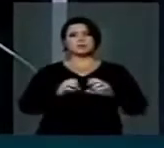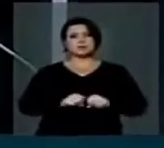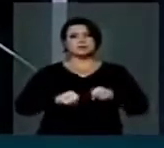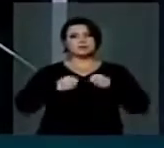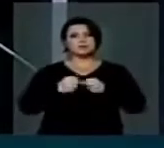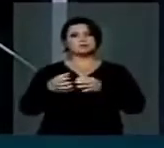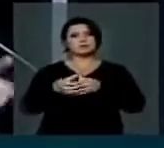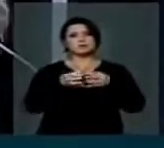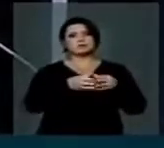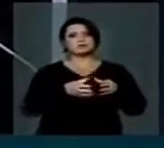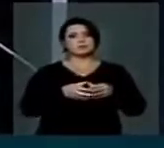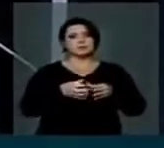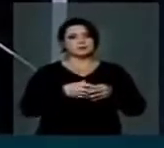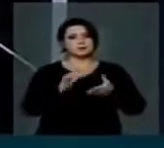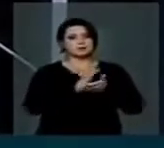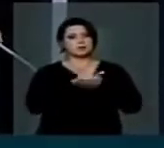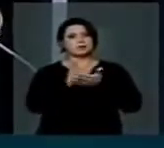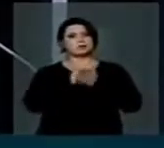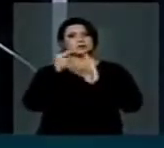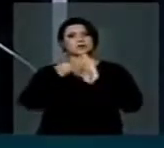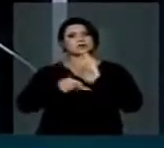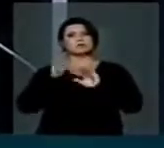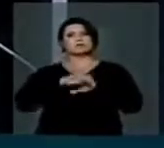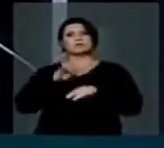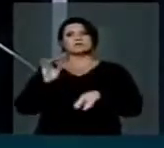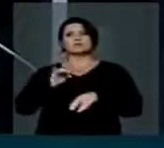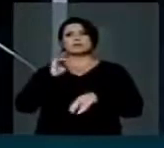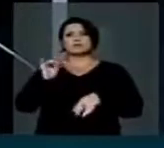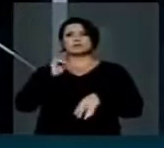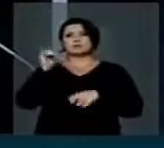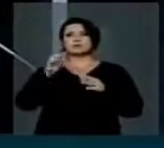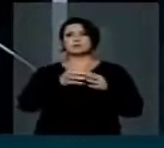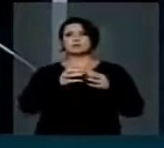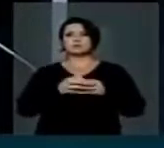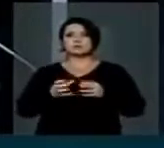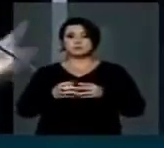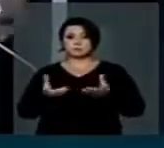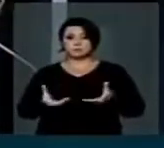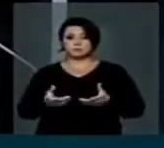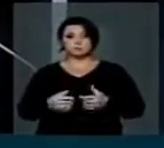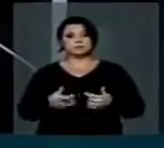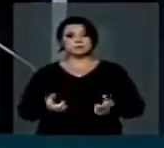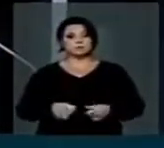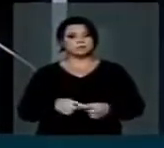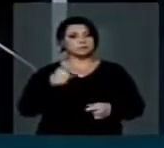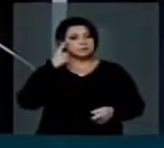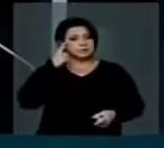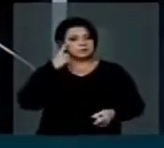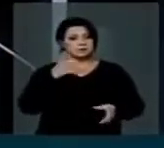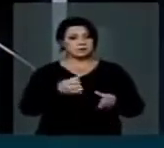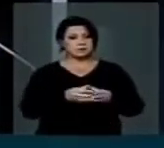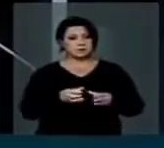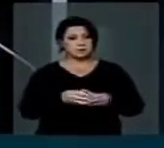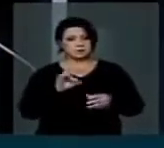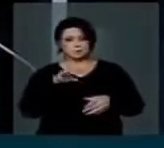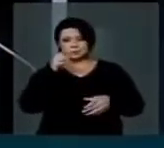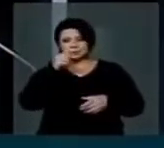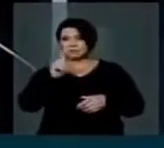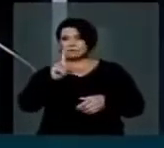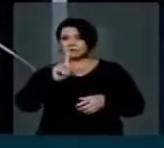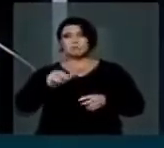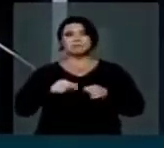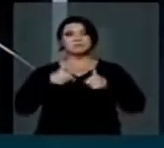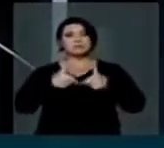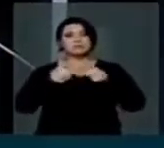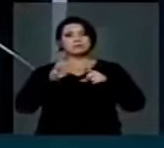esforço concentrado alguns projetos fundamentais para a bancada feminina, mas não apenas para a bancada feminina,